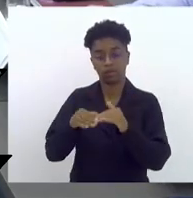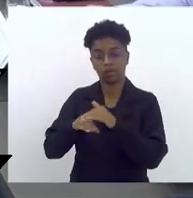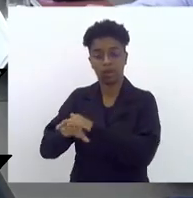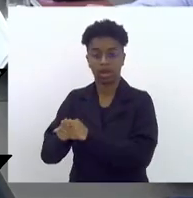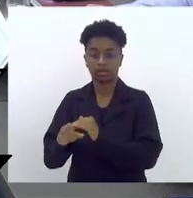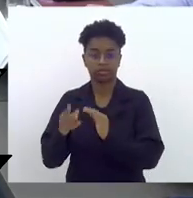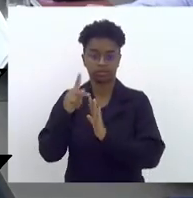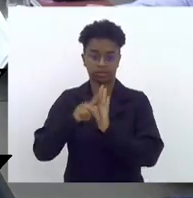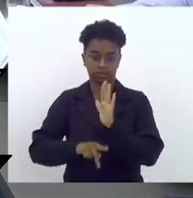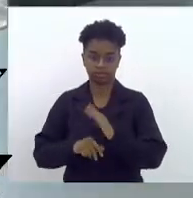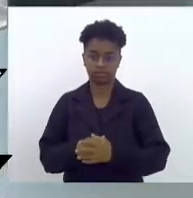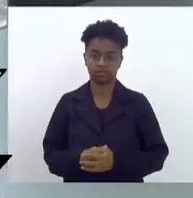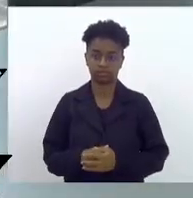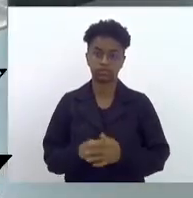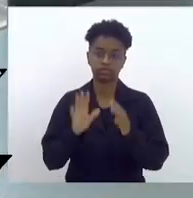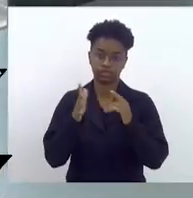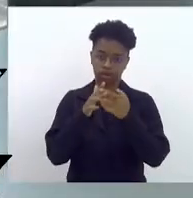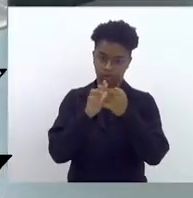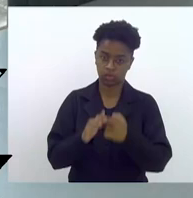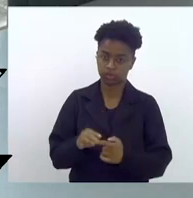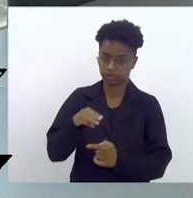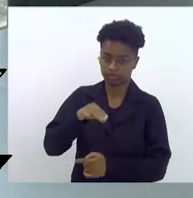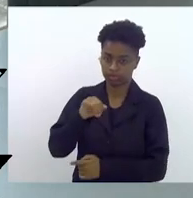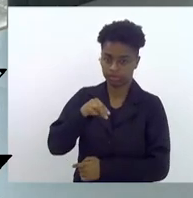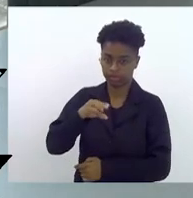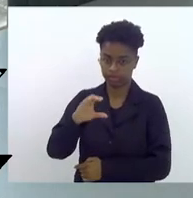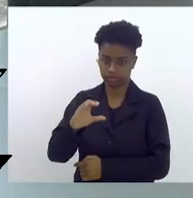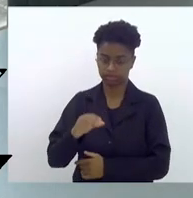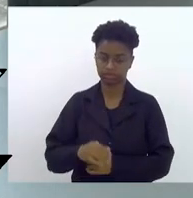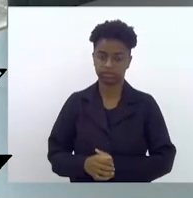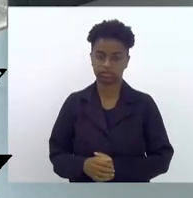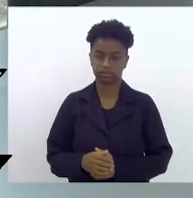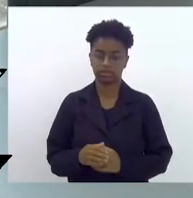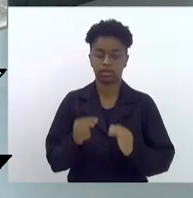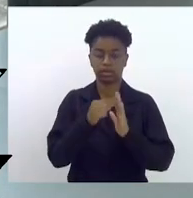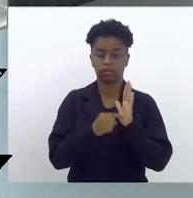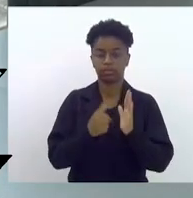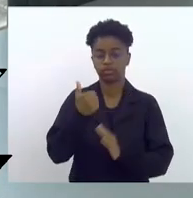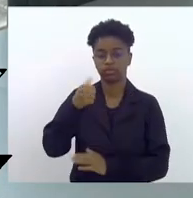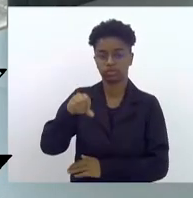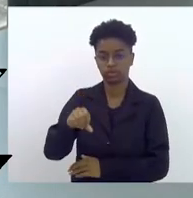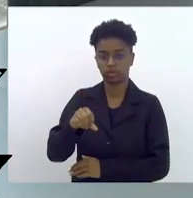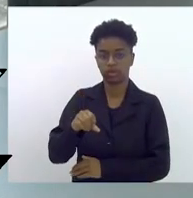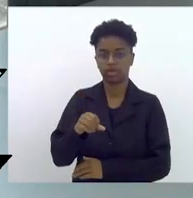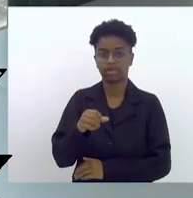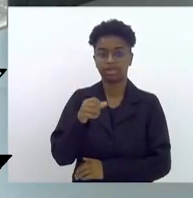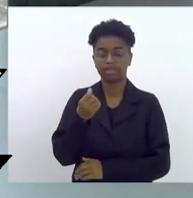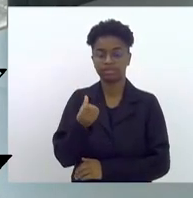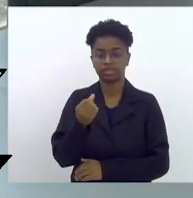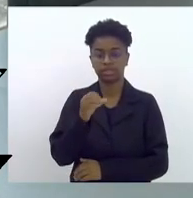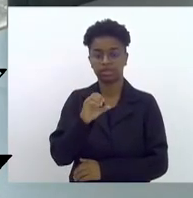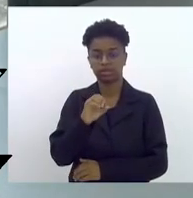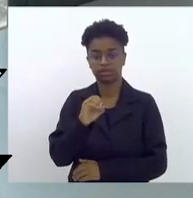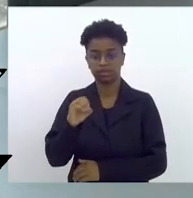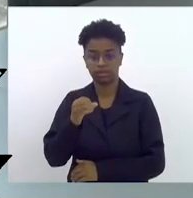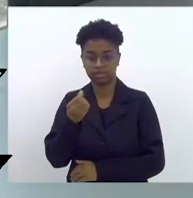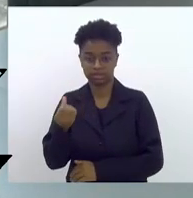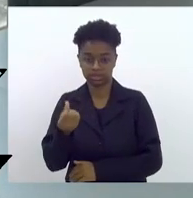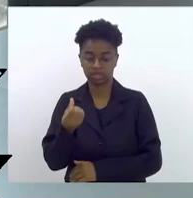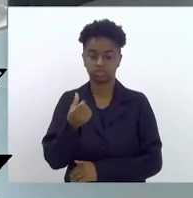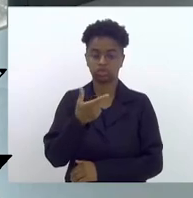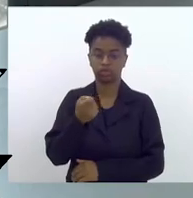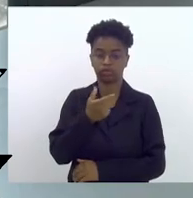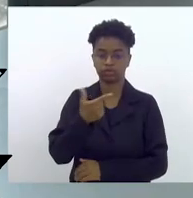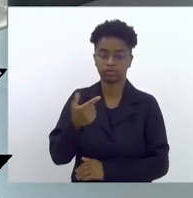arquivo bem feita a correção deputado 19 da pauta o PL 6.00622 autoria Deputado Anderson